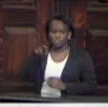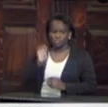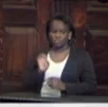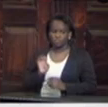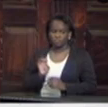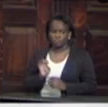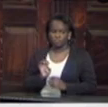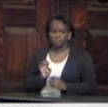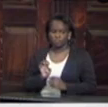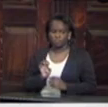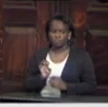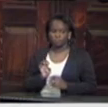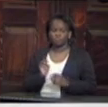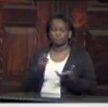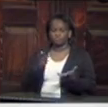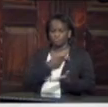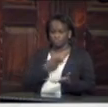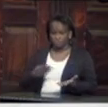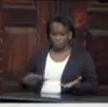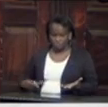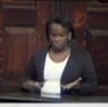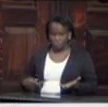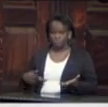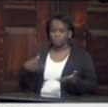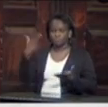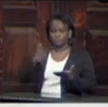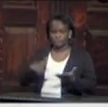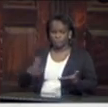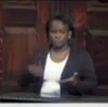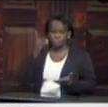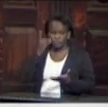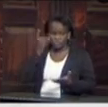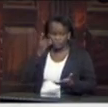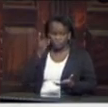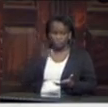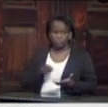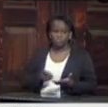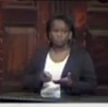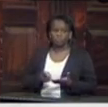Rejane. Senhor presidente, demais deputados,